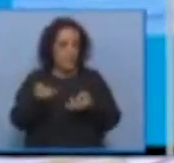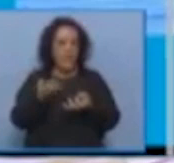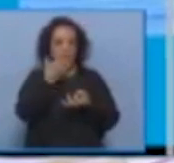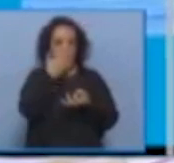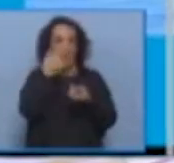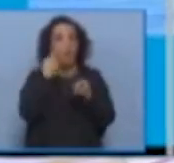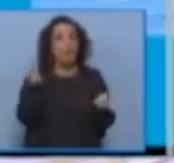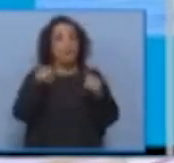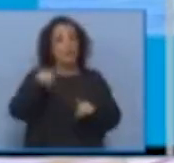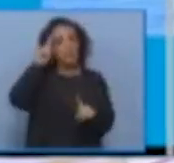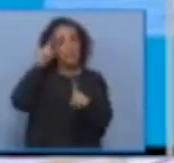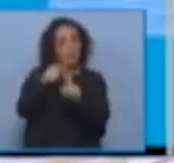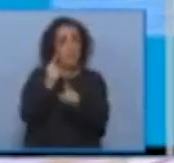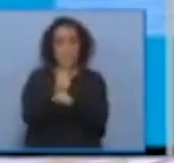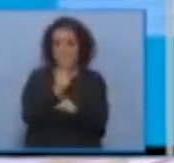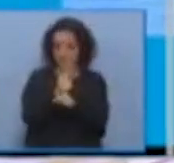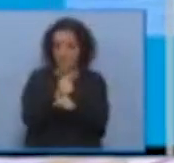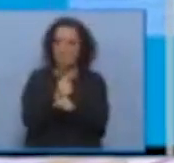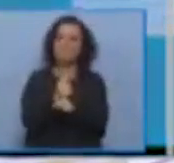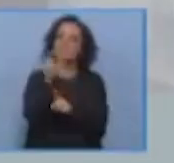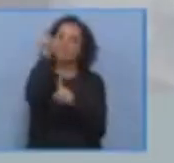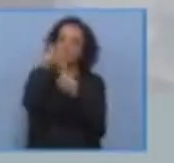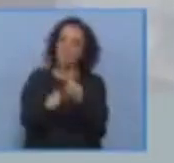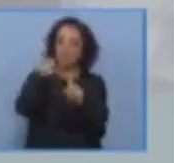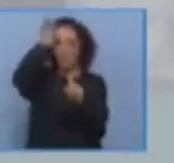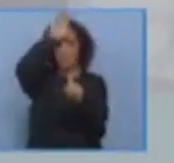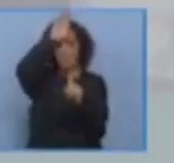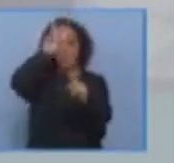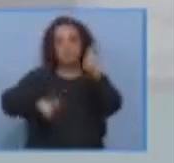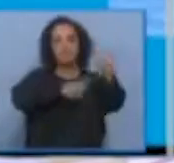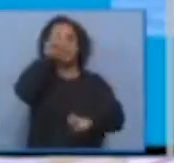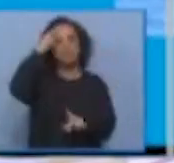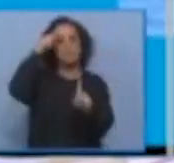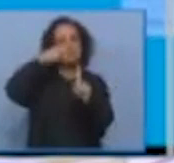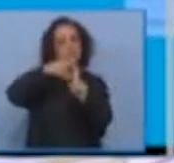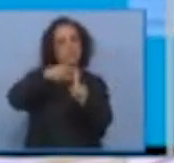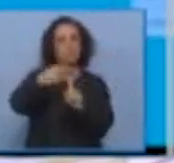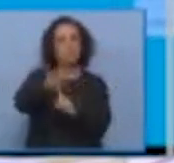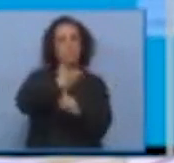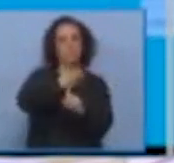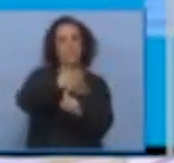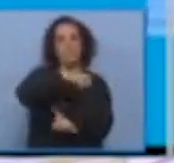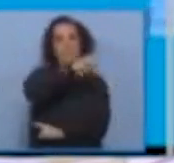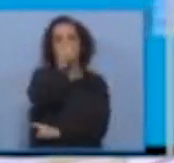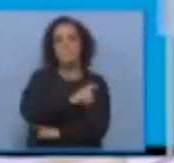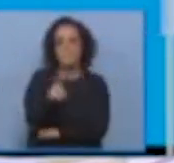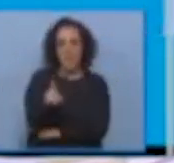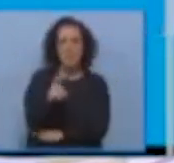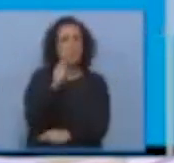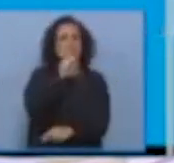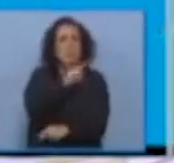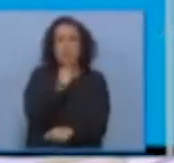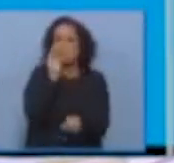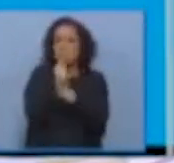recoloca-se outra vez a ideia do Papa peregrino e instrumento da paz. O Papa que vai visitar mesmo comunidades que